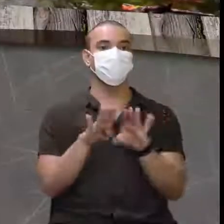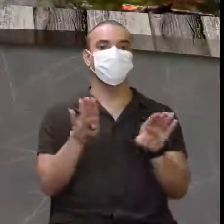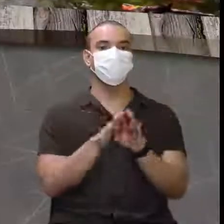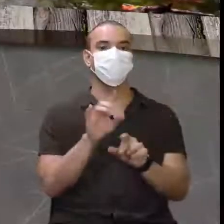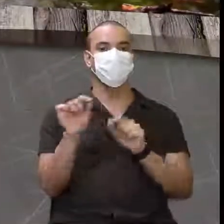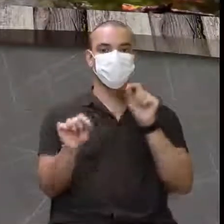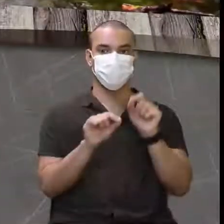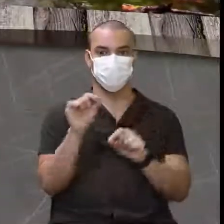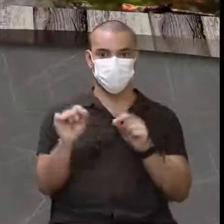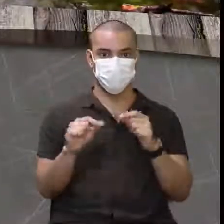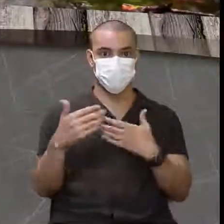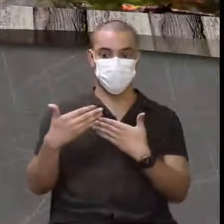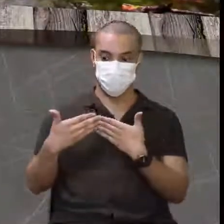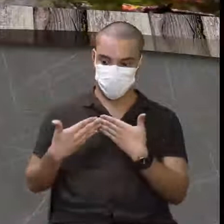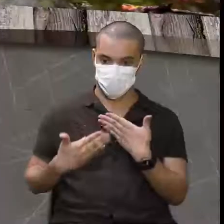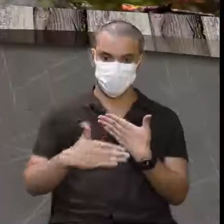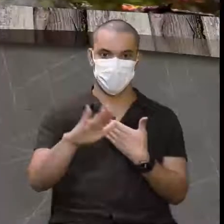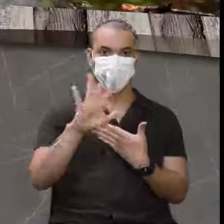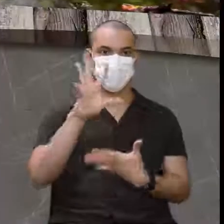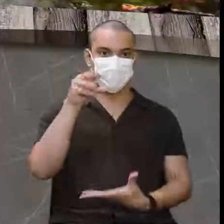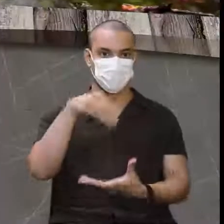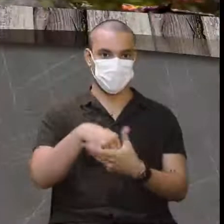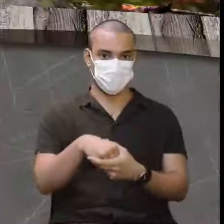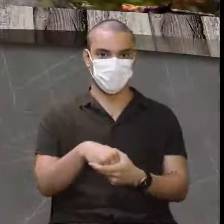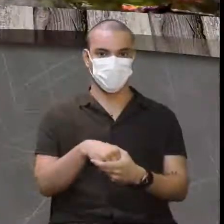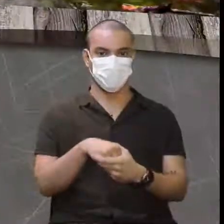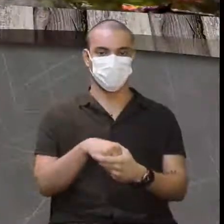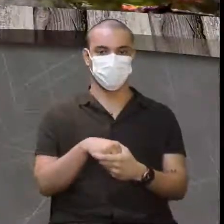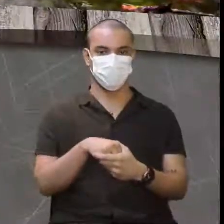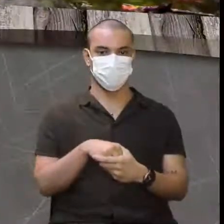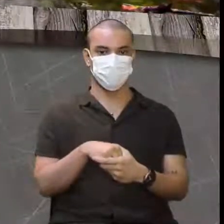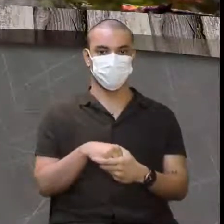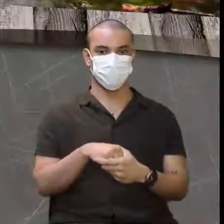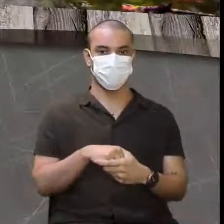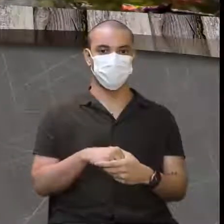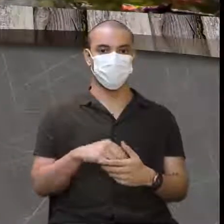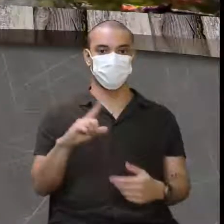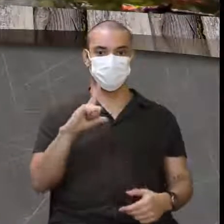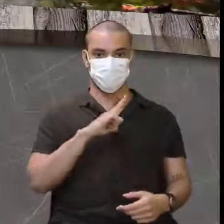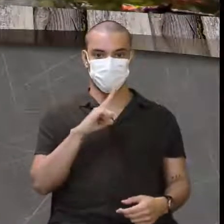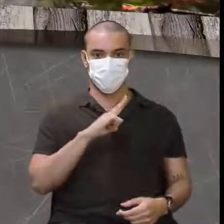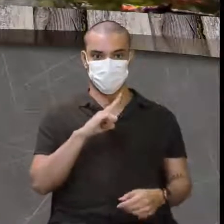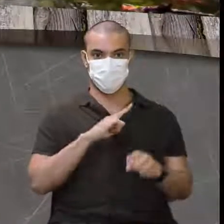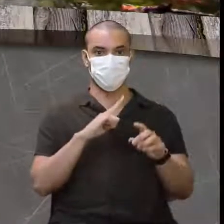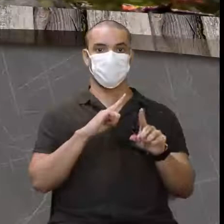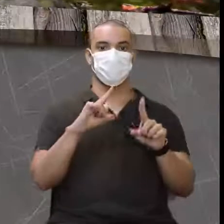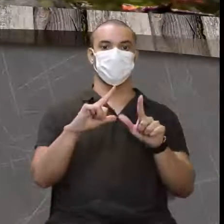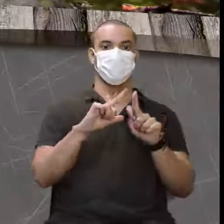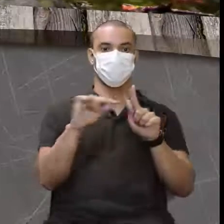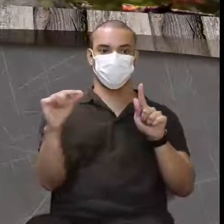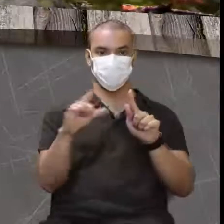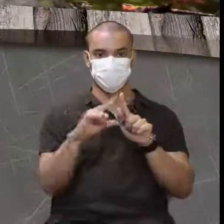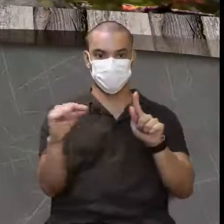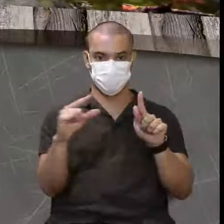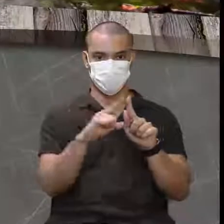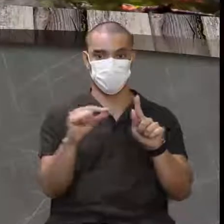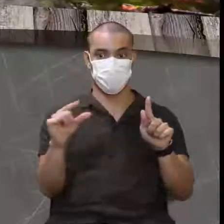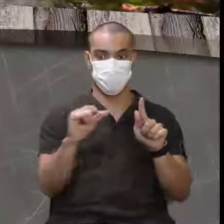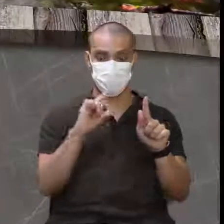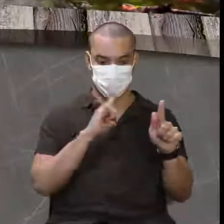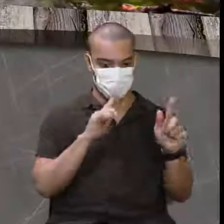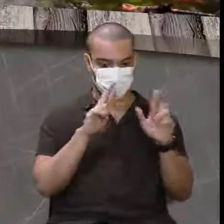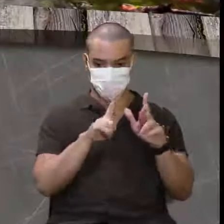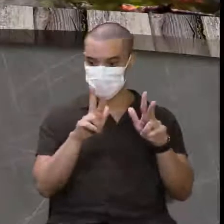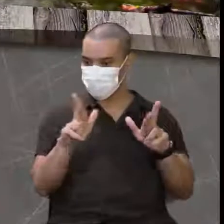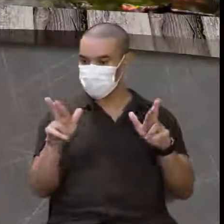aí, a partir dessas características genotípicas, você vai ter, então, essas diferenças dos